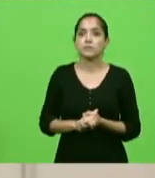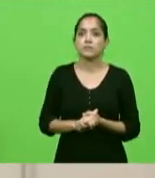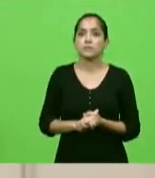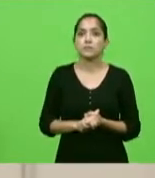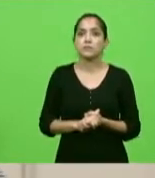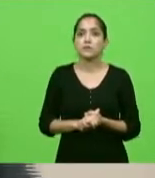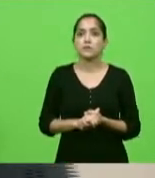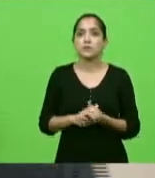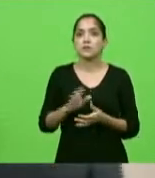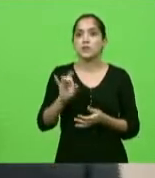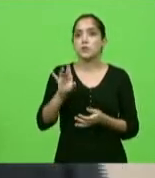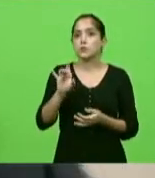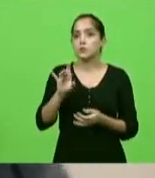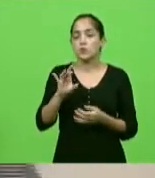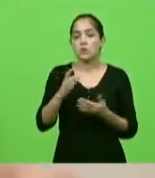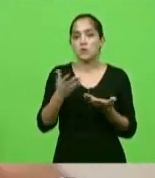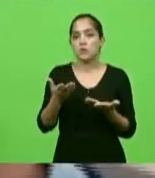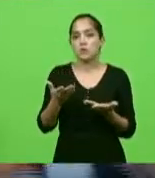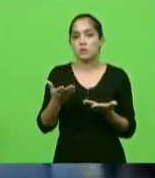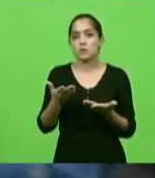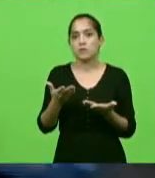não apenas